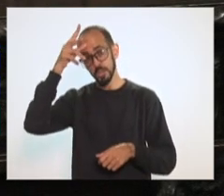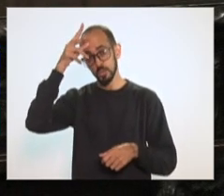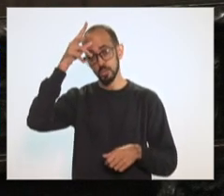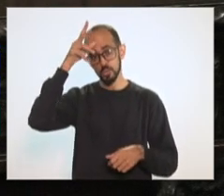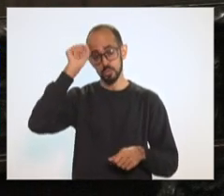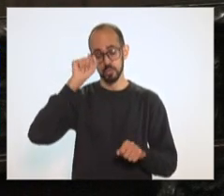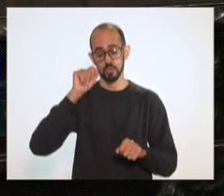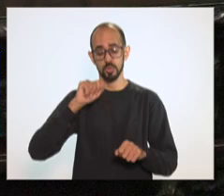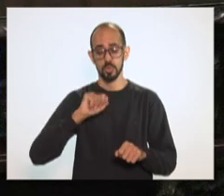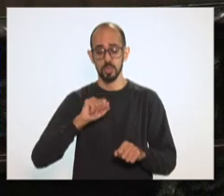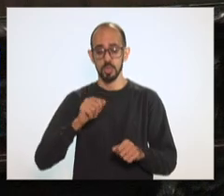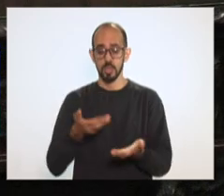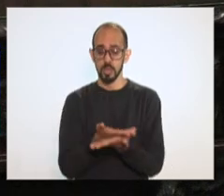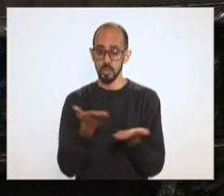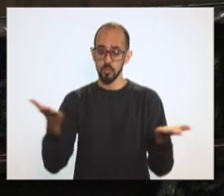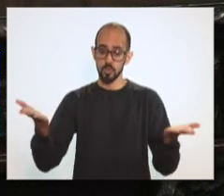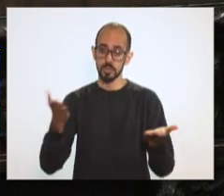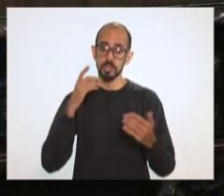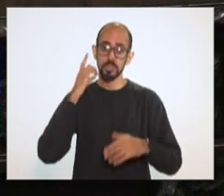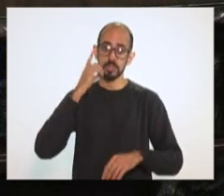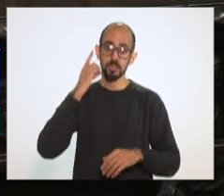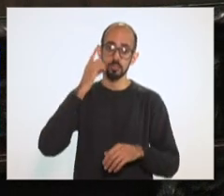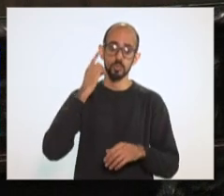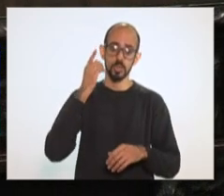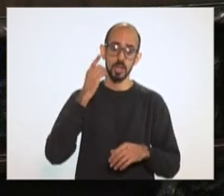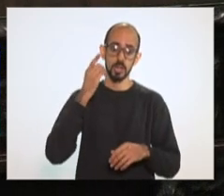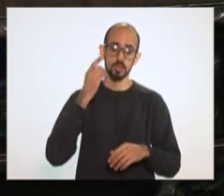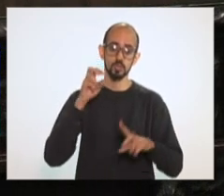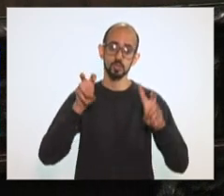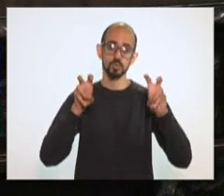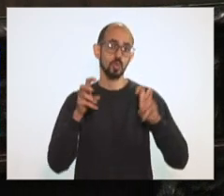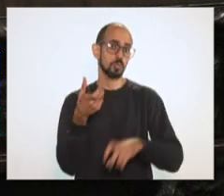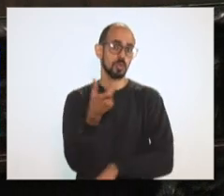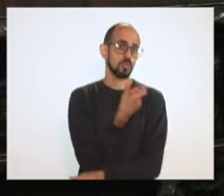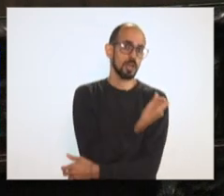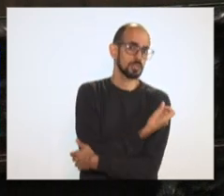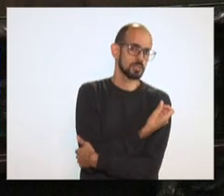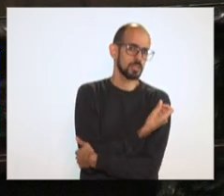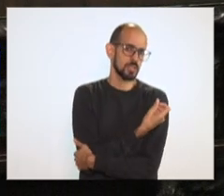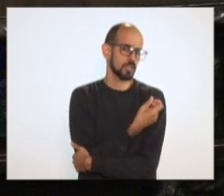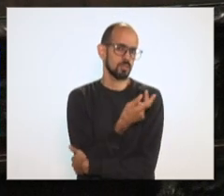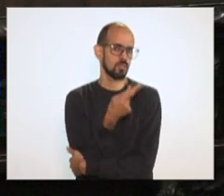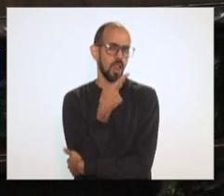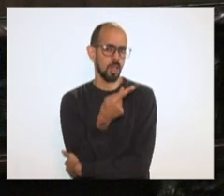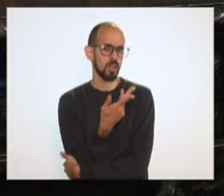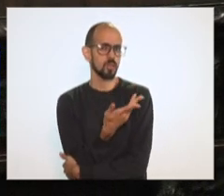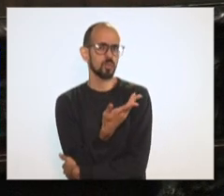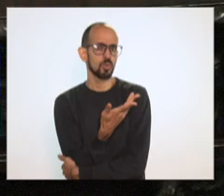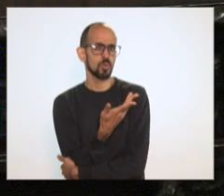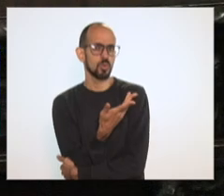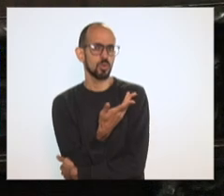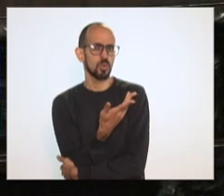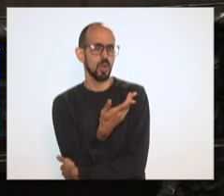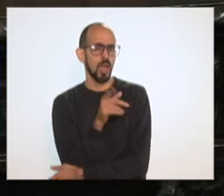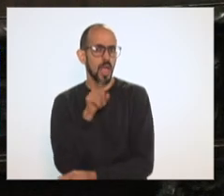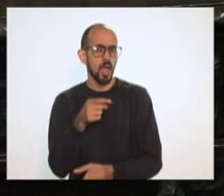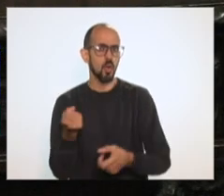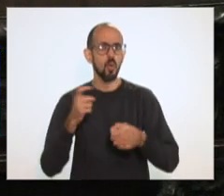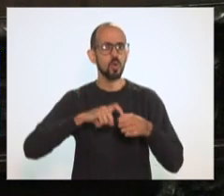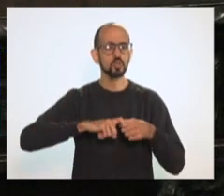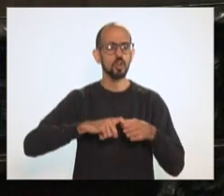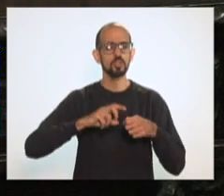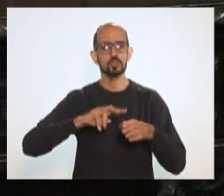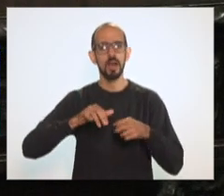que vai ser nesse primeiro momento para a compra das vacinas vai ser um consórcio que vai permitir os municípios